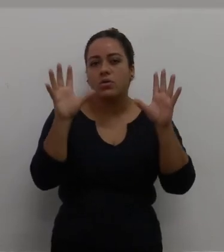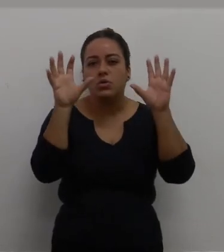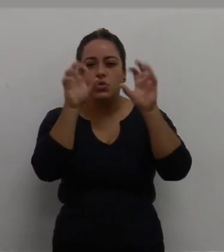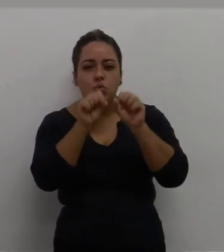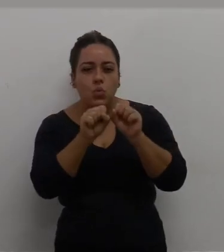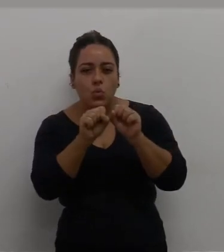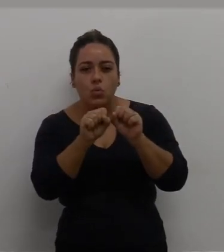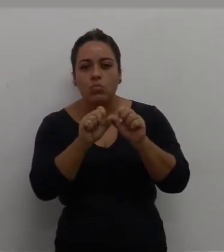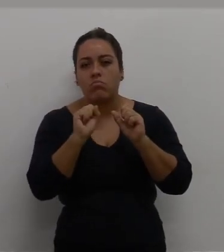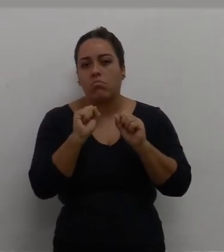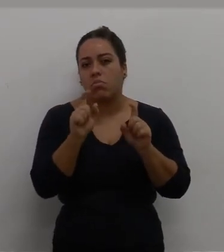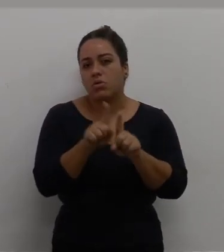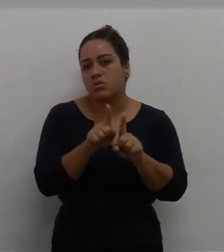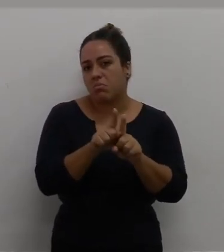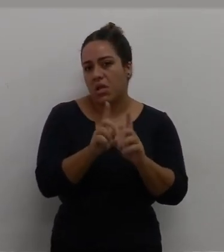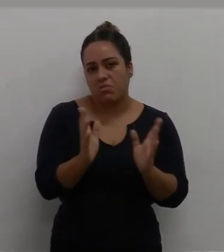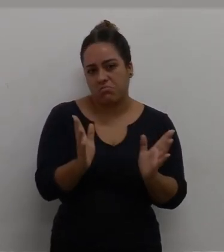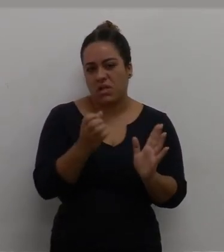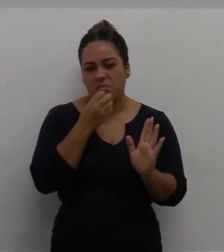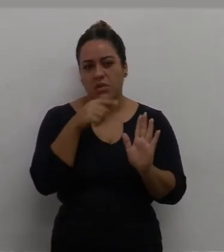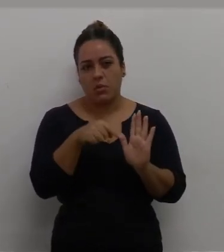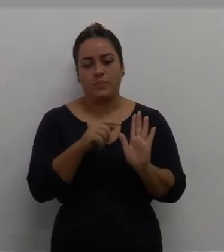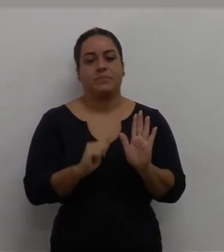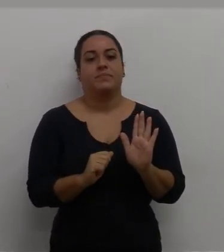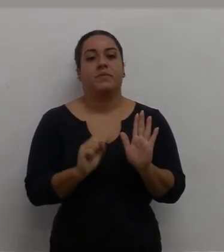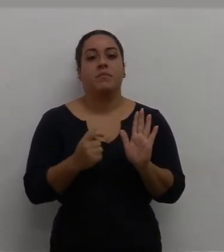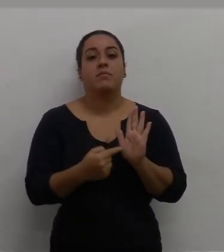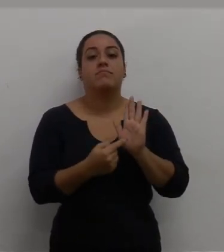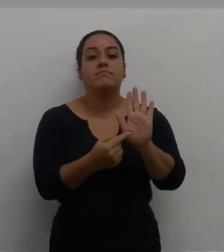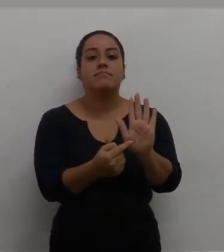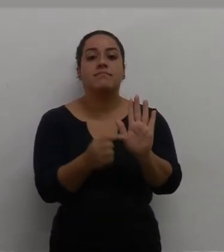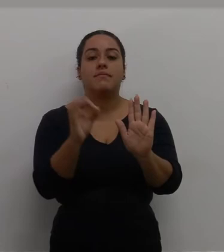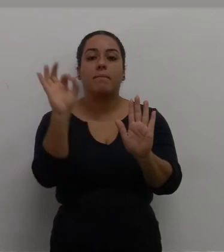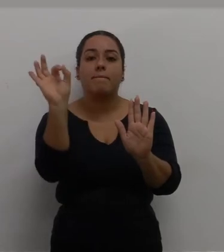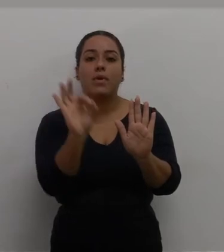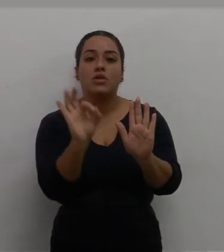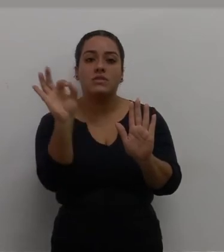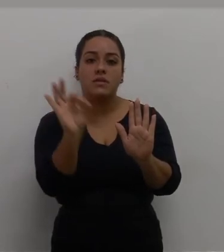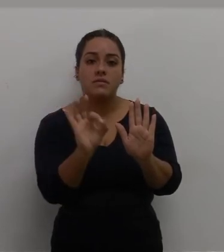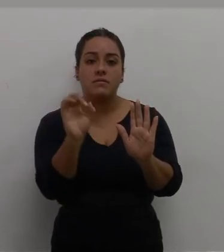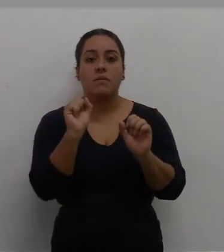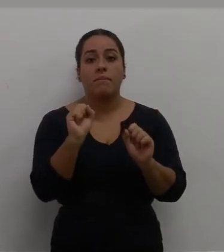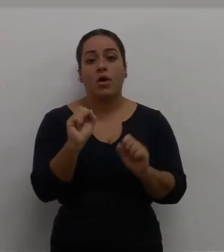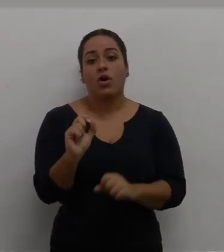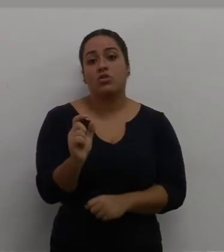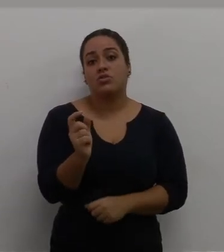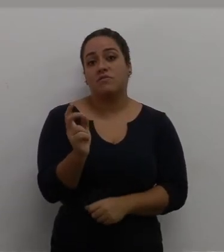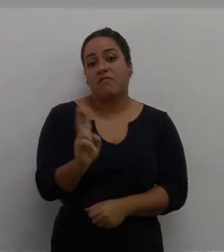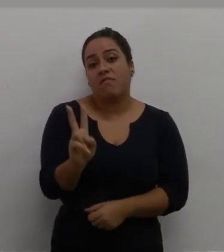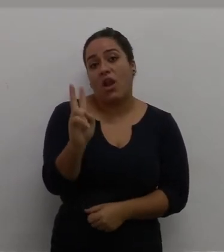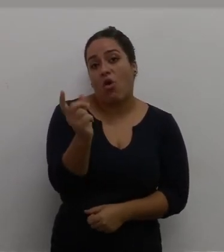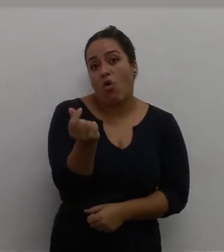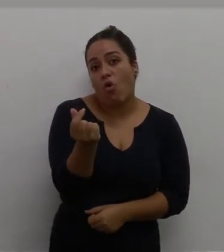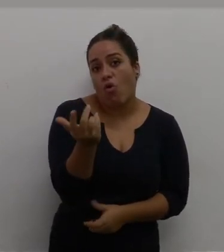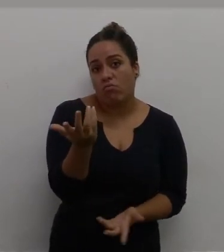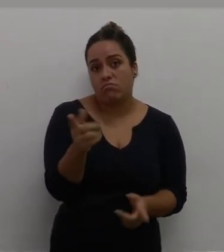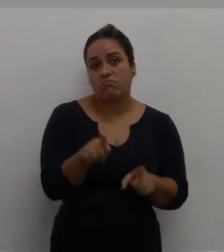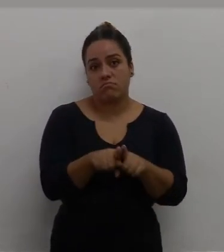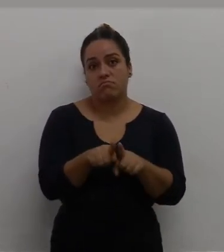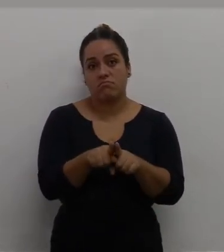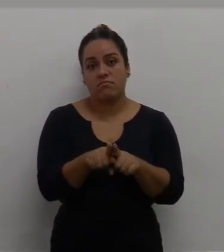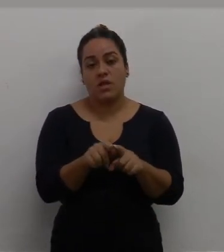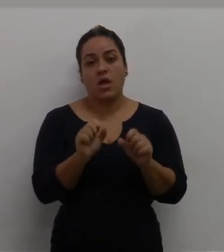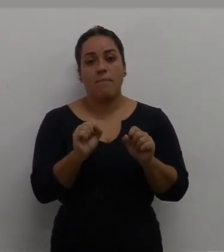escuro, mais claro um pouco, tá bom isso aqui. Ele pode mostrar o percentual ou pode mostrar valores também,